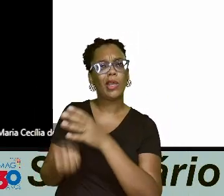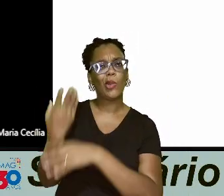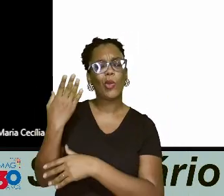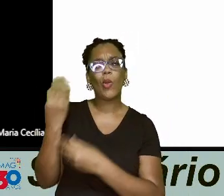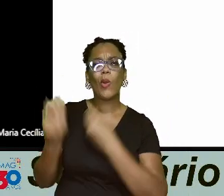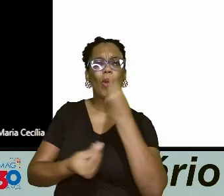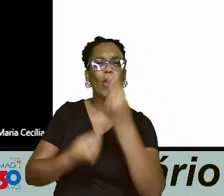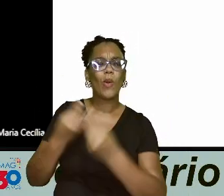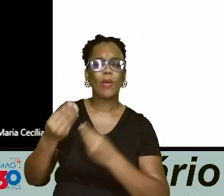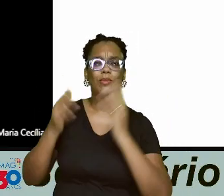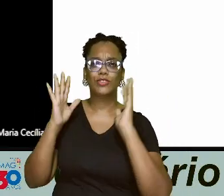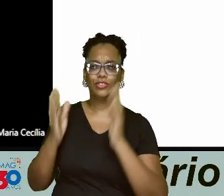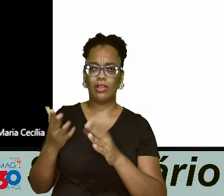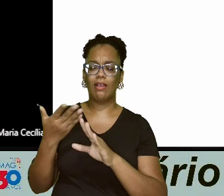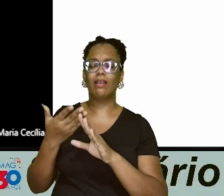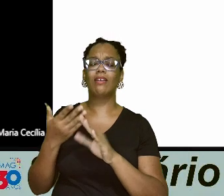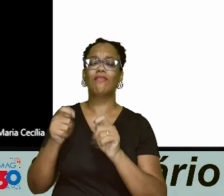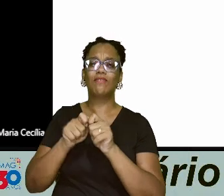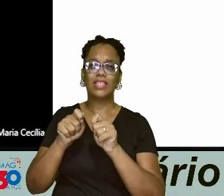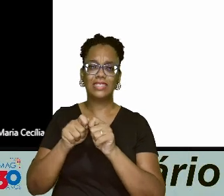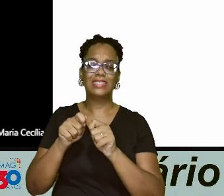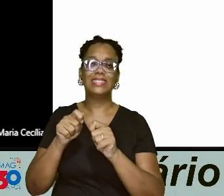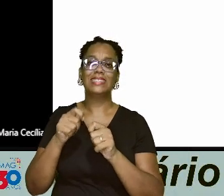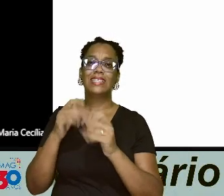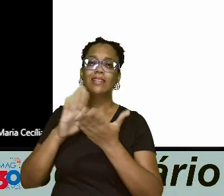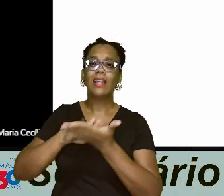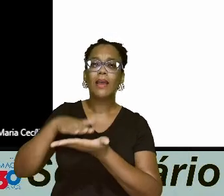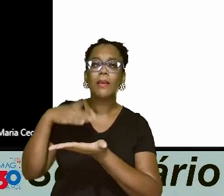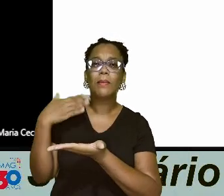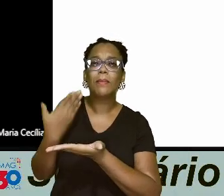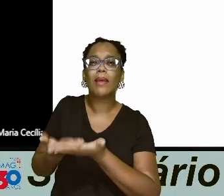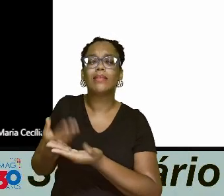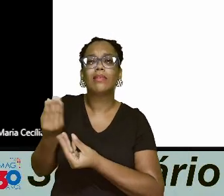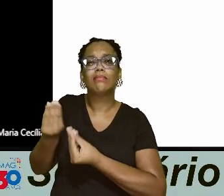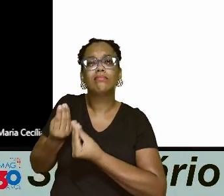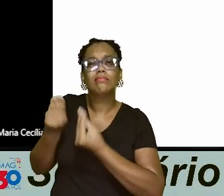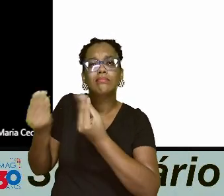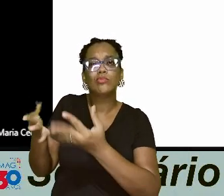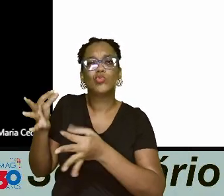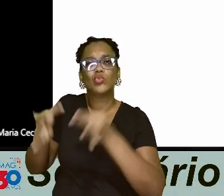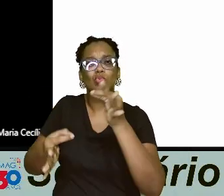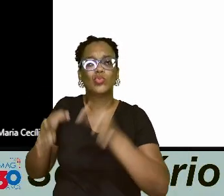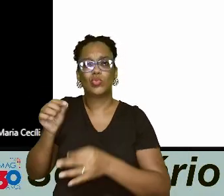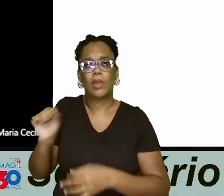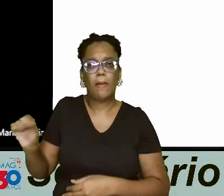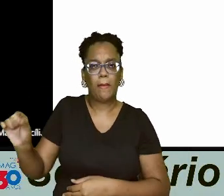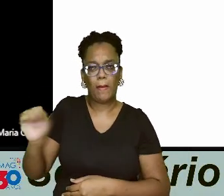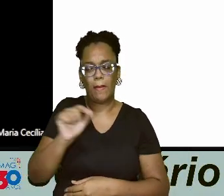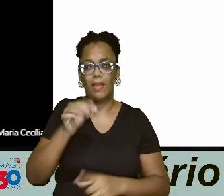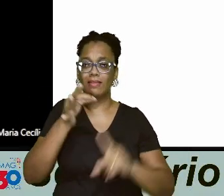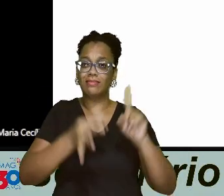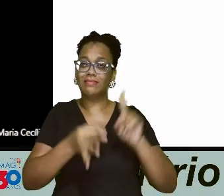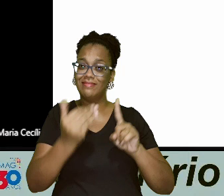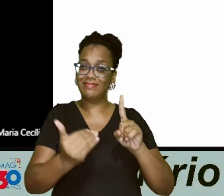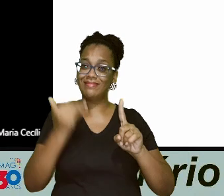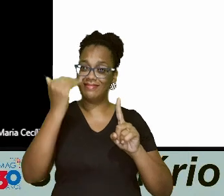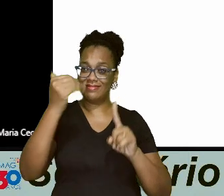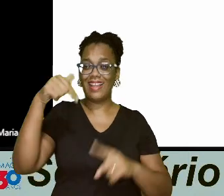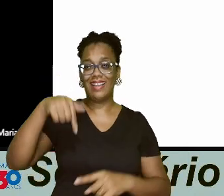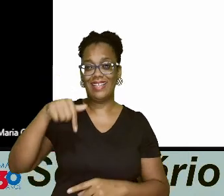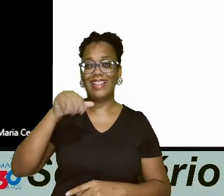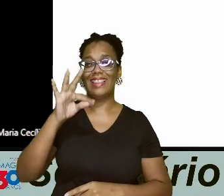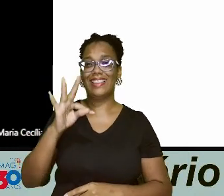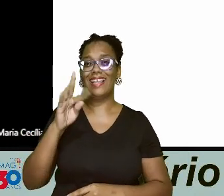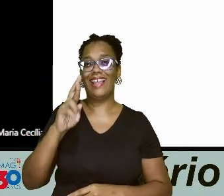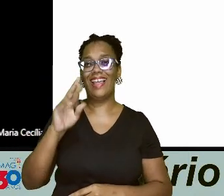sido a interpretação conferida pelos juízes, pelos desembargadores aqui no âmbito do TRF3,